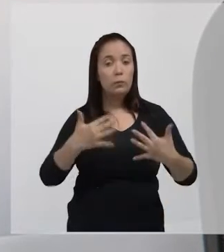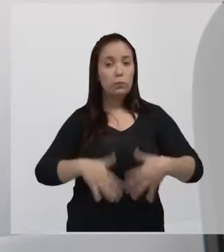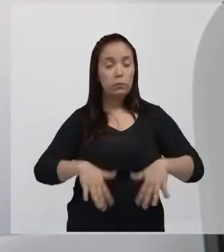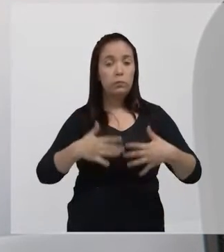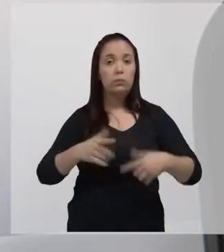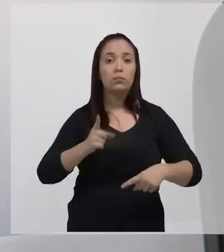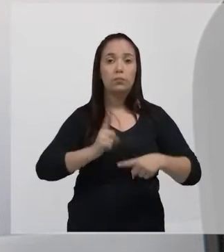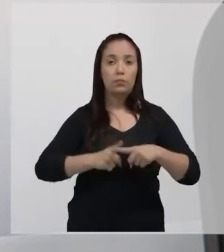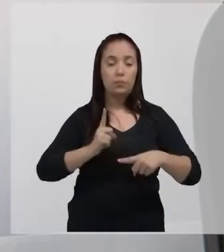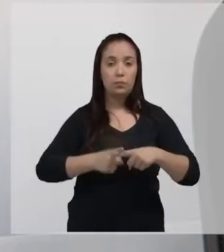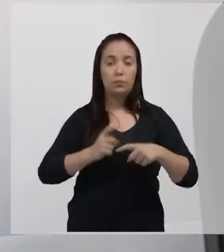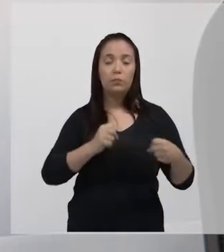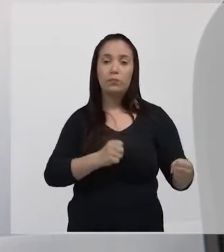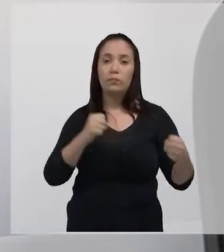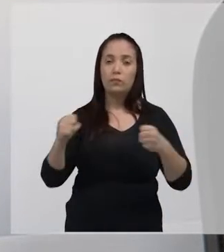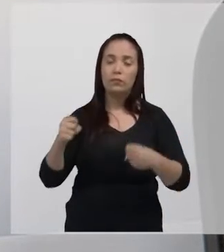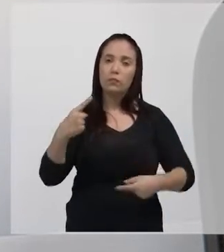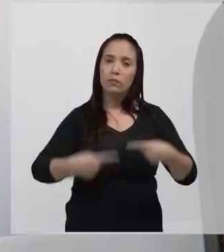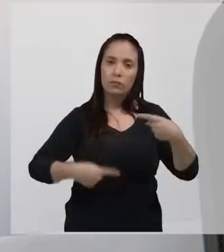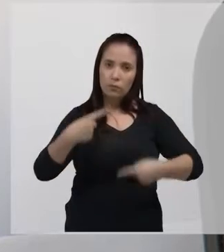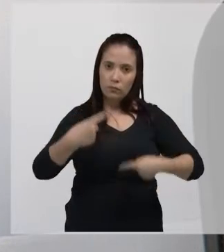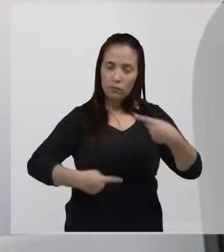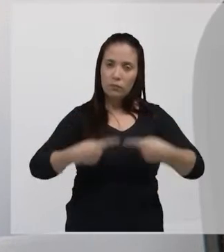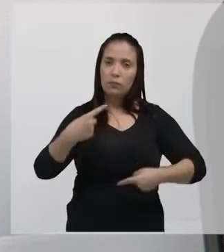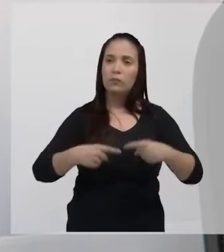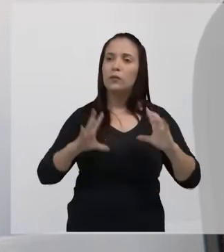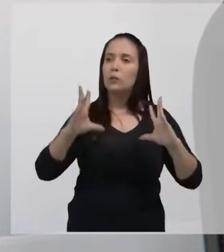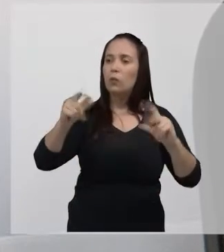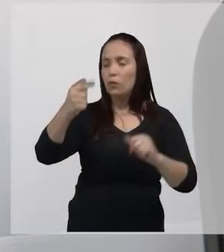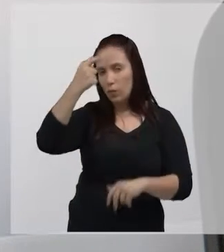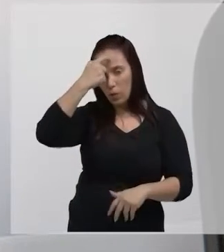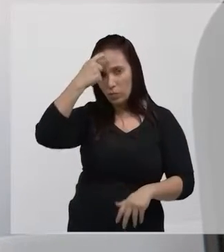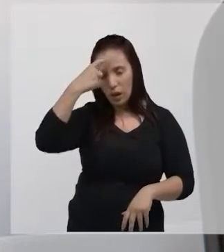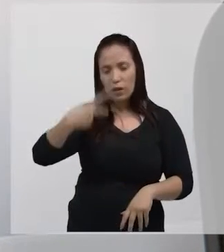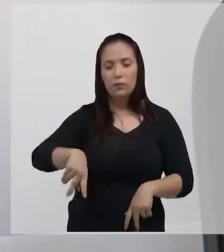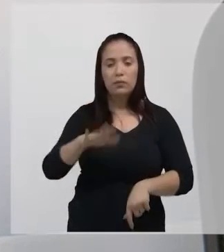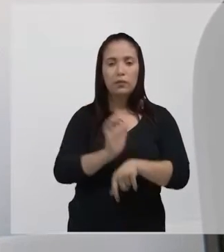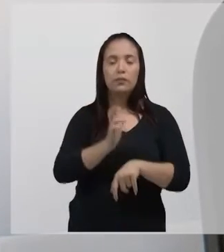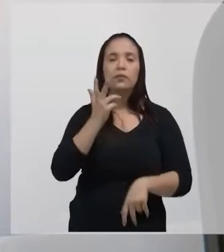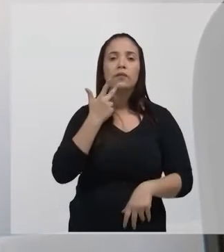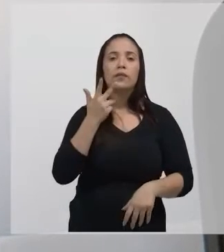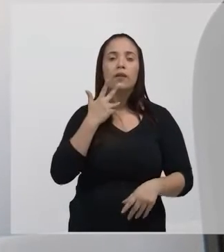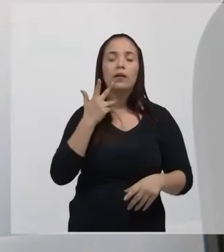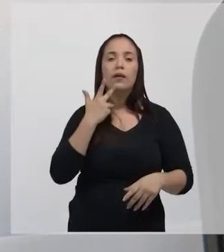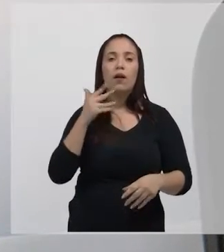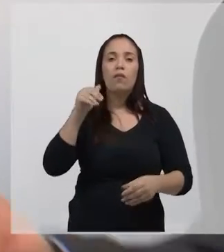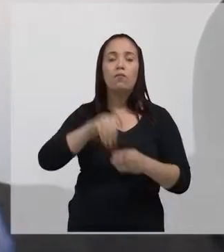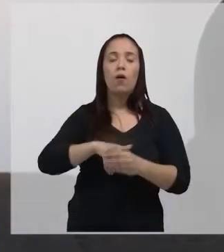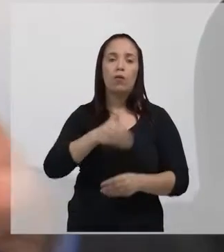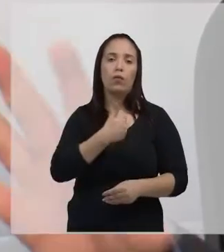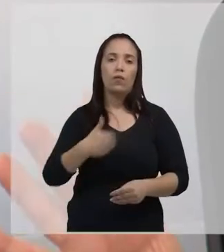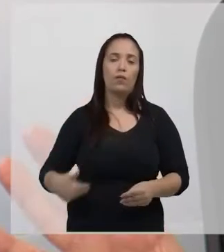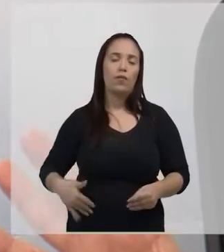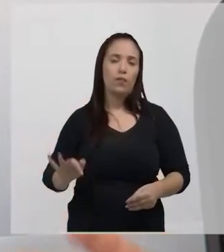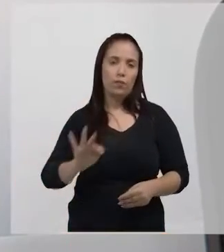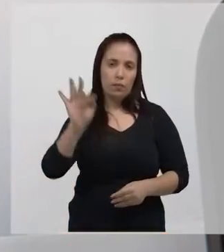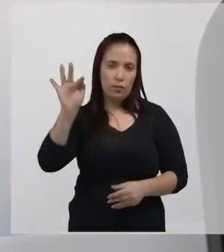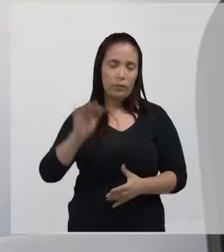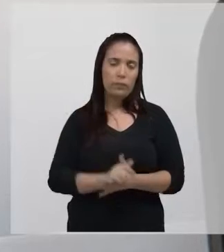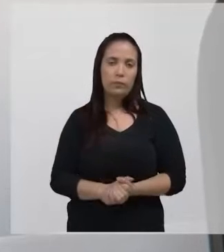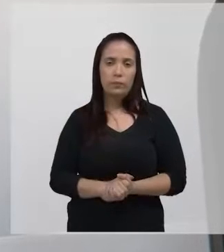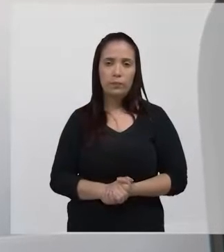política no subconsciente do cidadão comum cearense em relação ao governo federal. Eu não tenho a menor